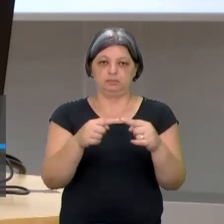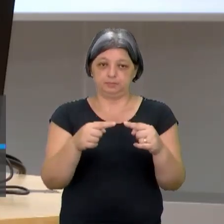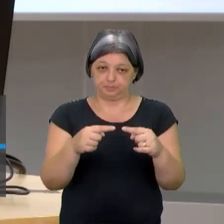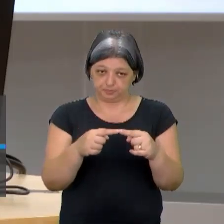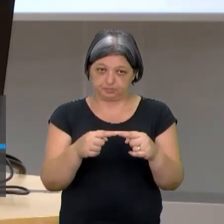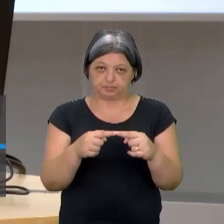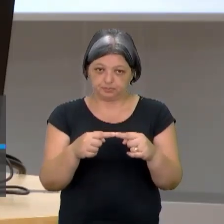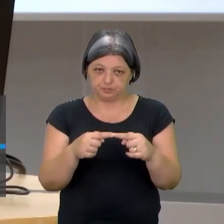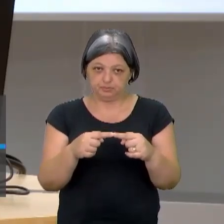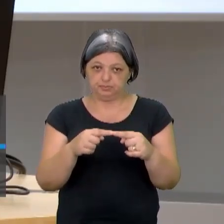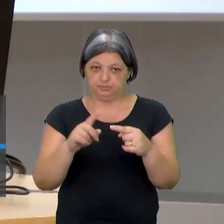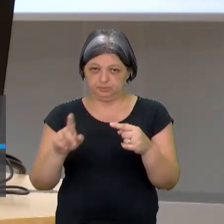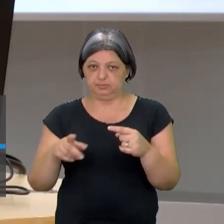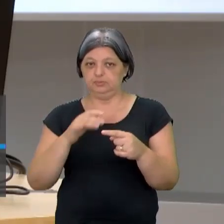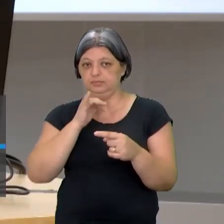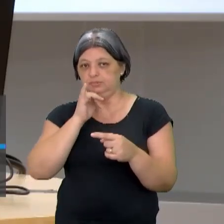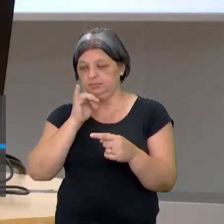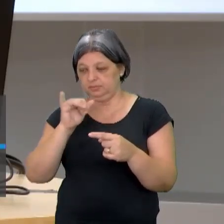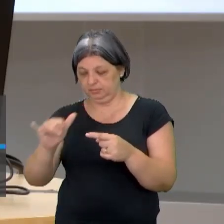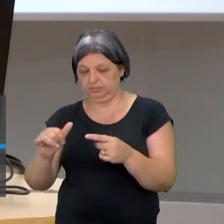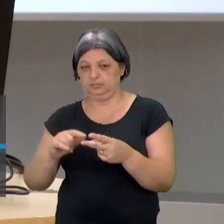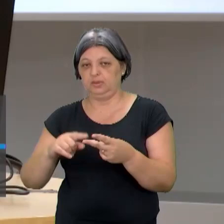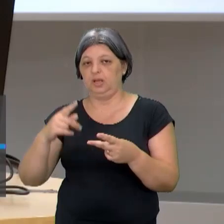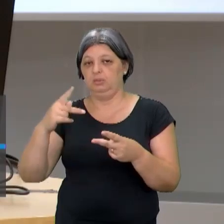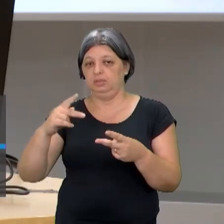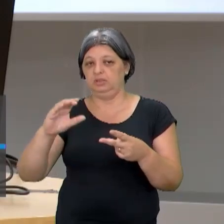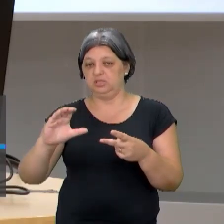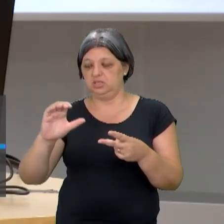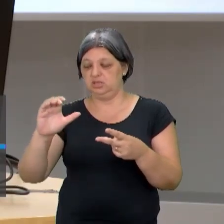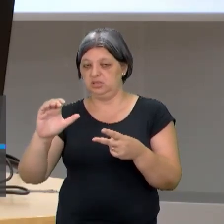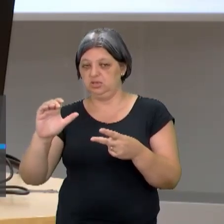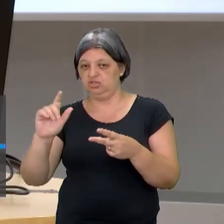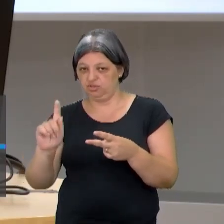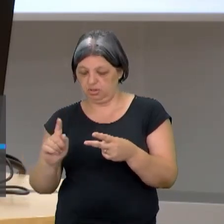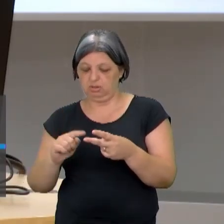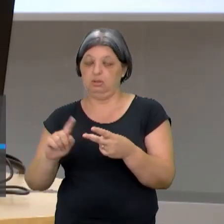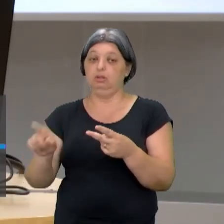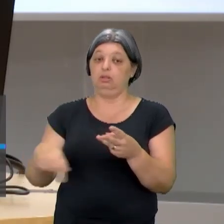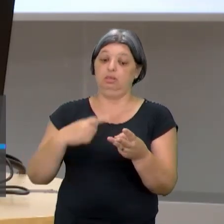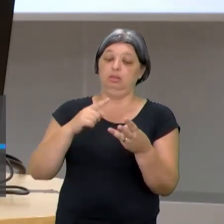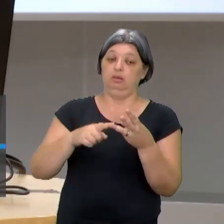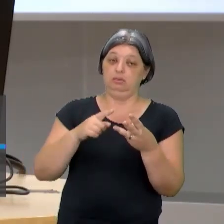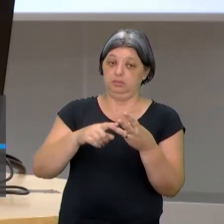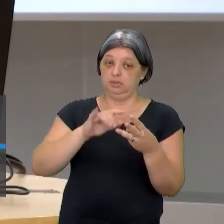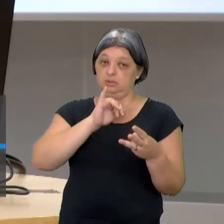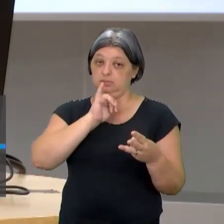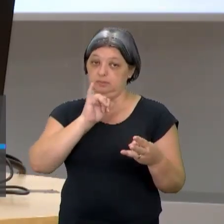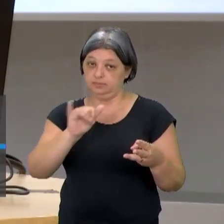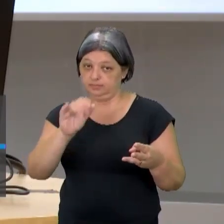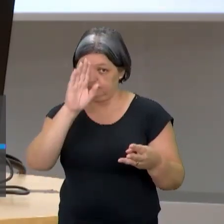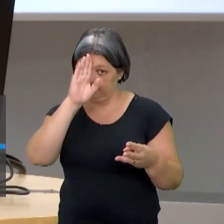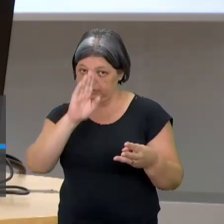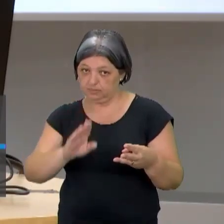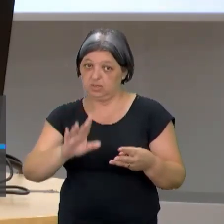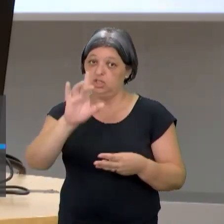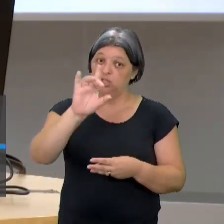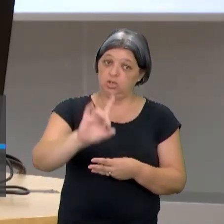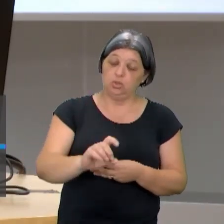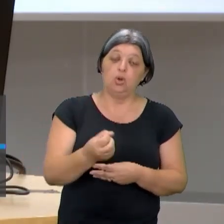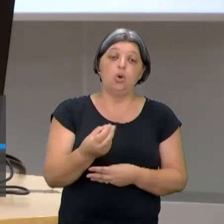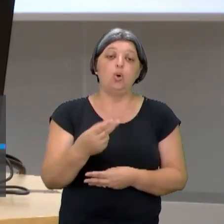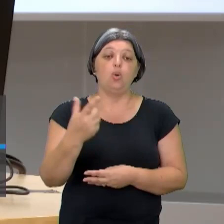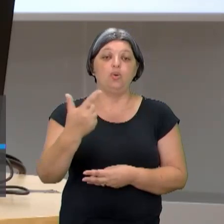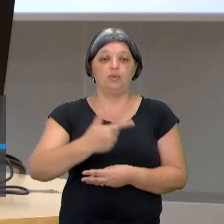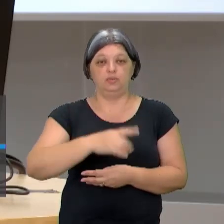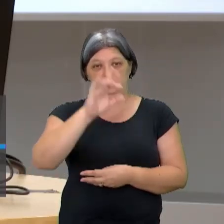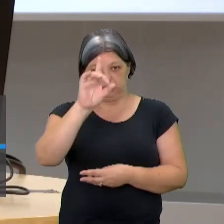ele vai falar com o PCG ele vai falar diretamente com o diretor ou o vice-diretor, no